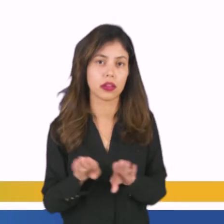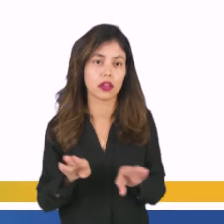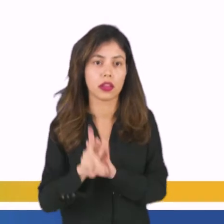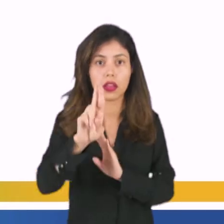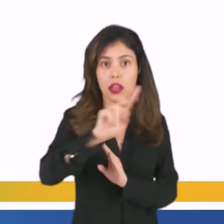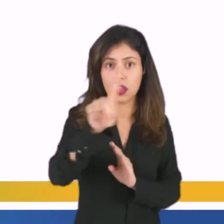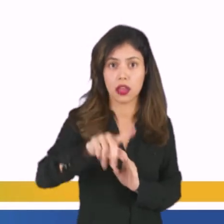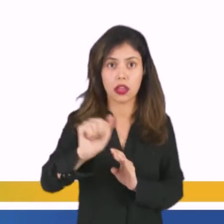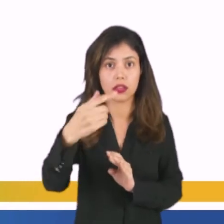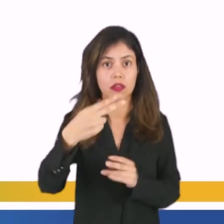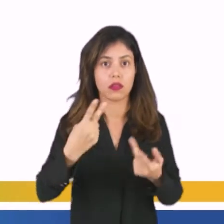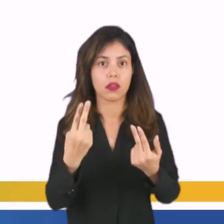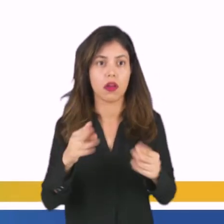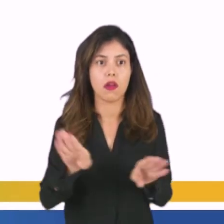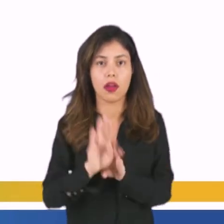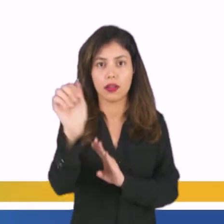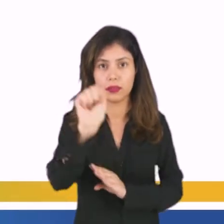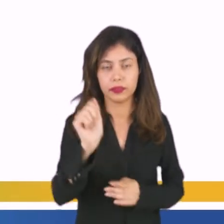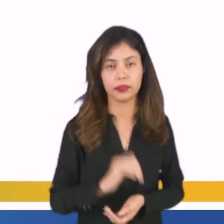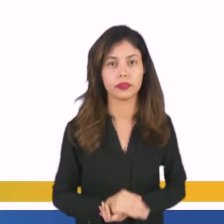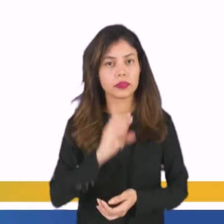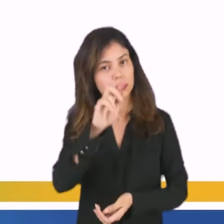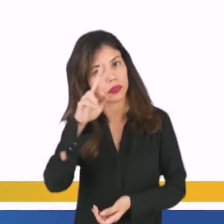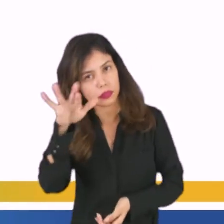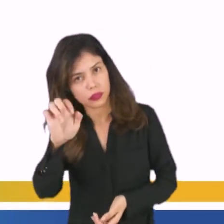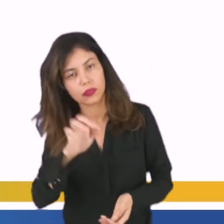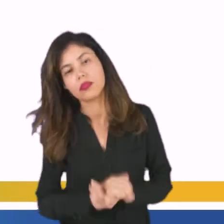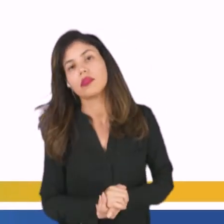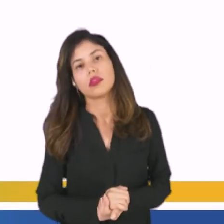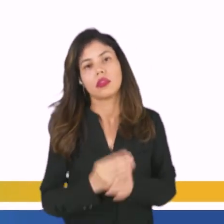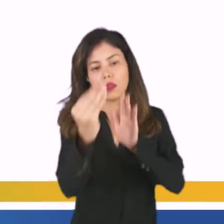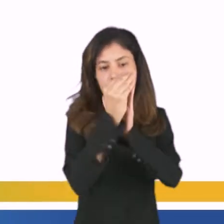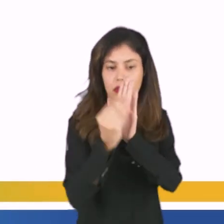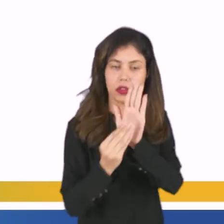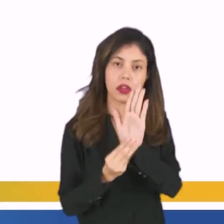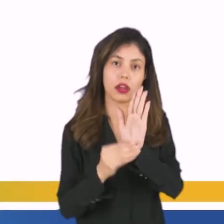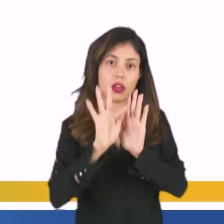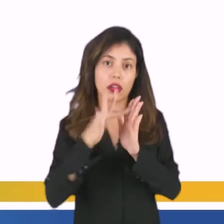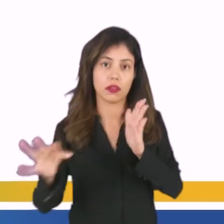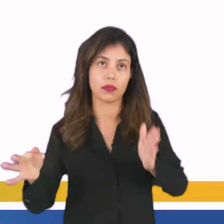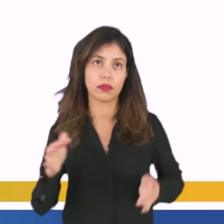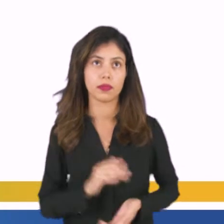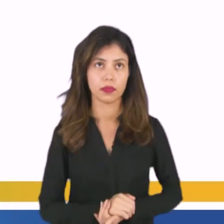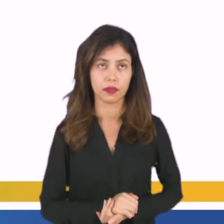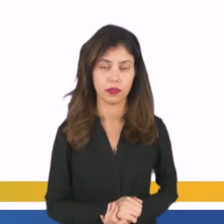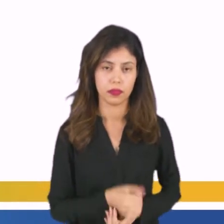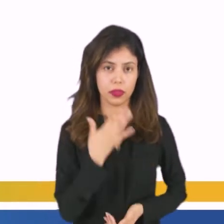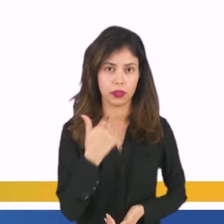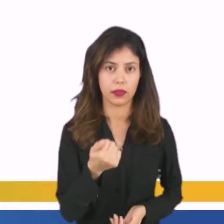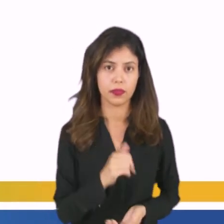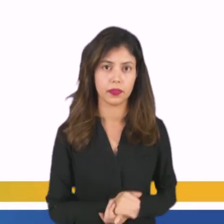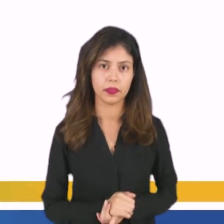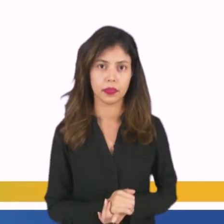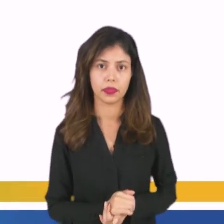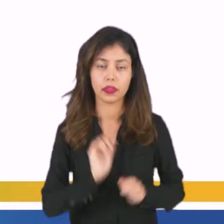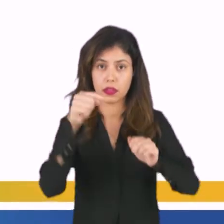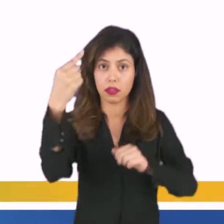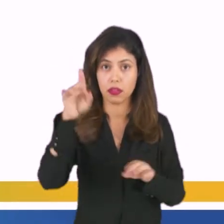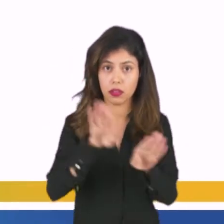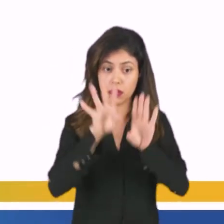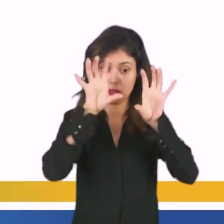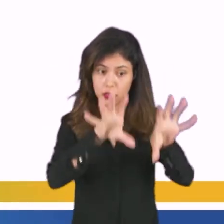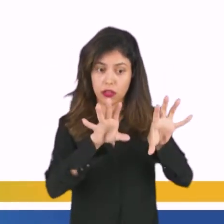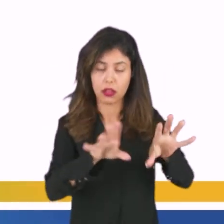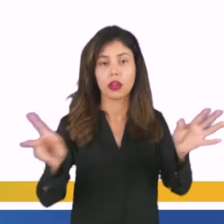a razão igual a A, o nosso coeficiente A da função. Tudo bem? Então, ficará da seguinte